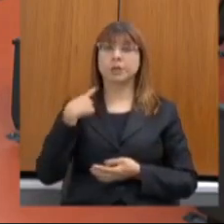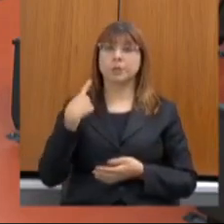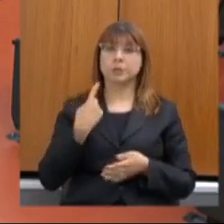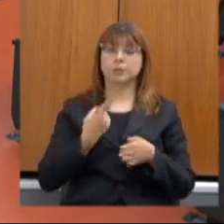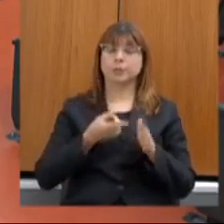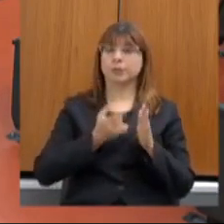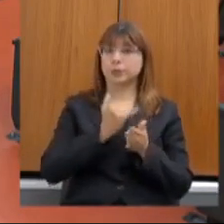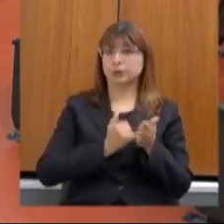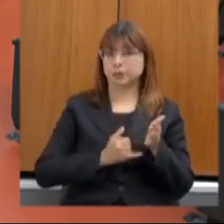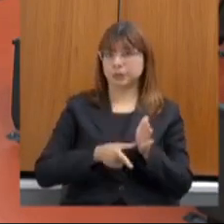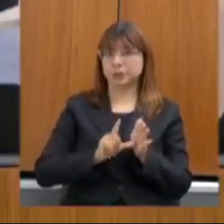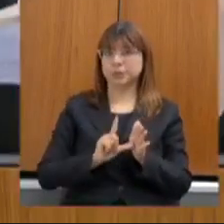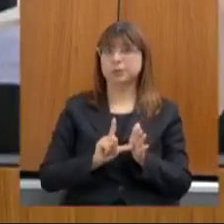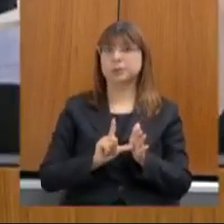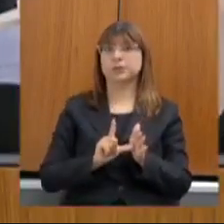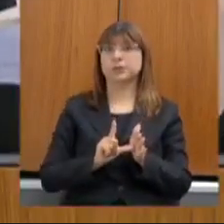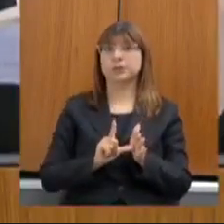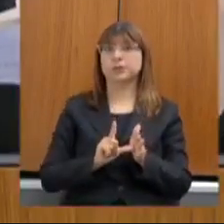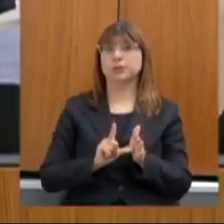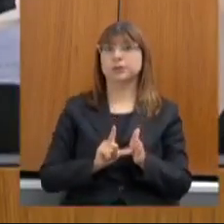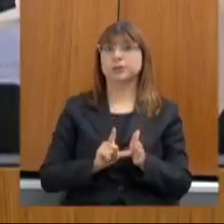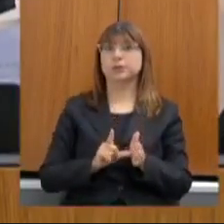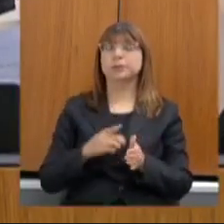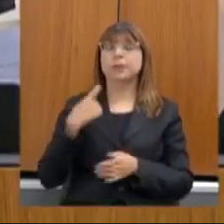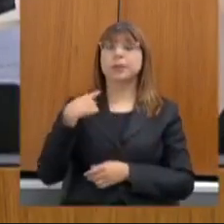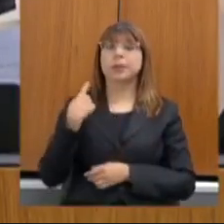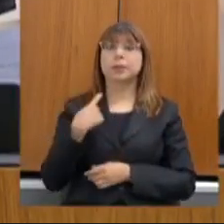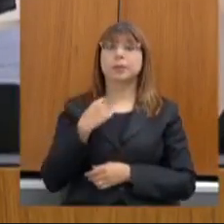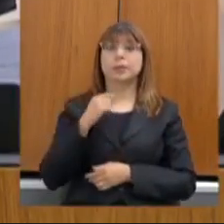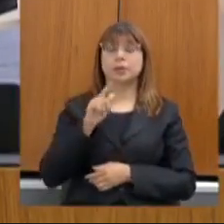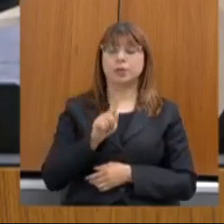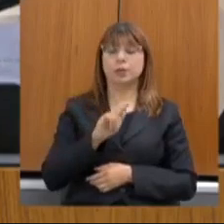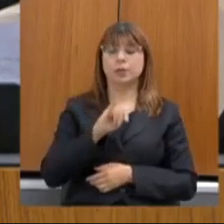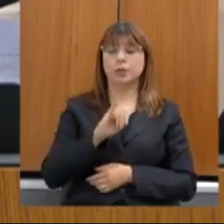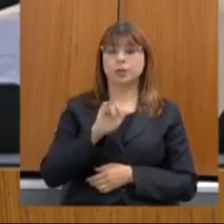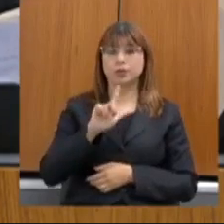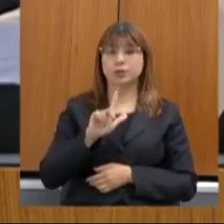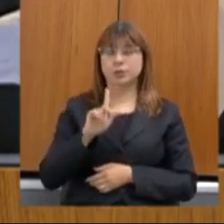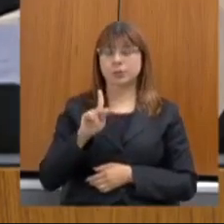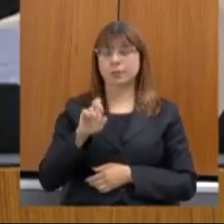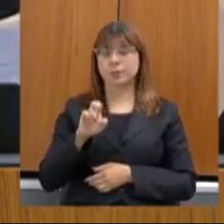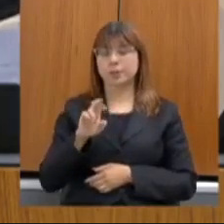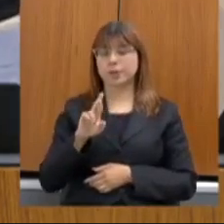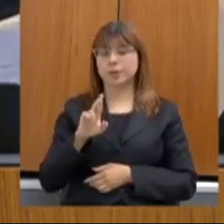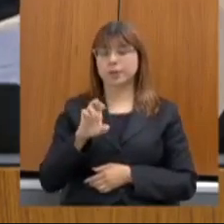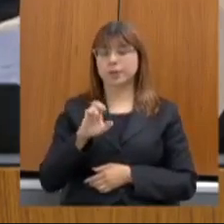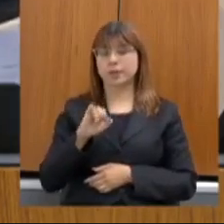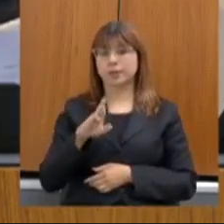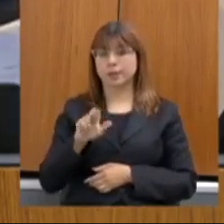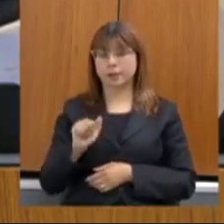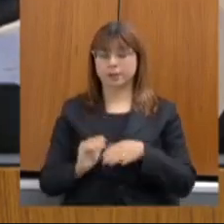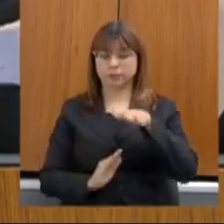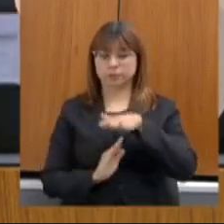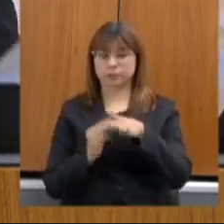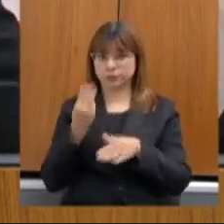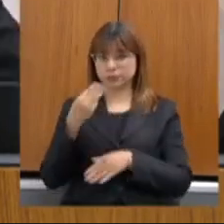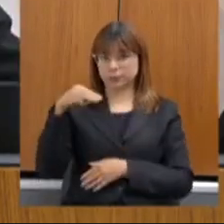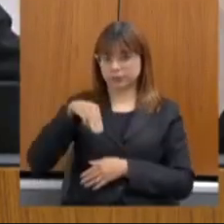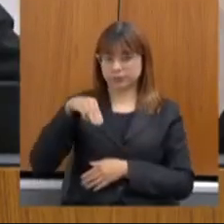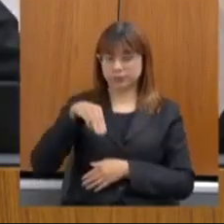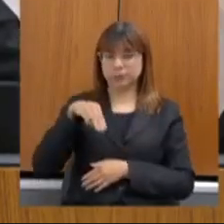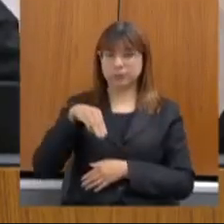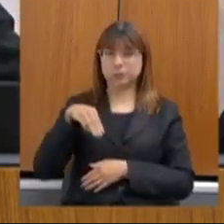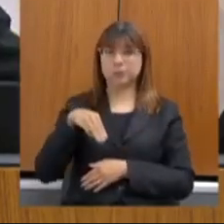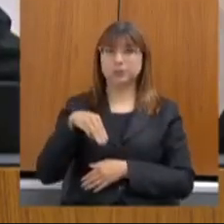inscrito para uso da palavra neste momento o deputado Gil Pereira por até 3 minutos Deputado Gil para o senhor